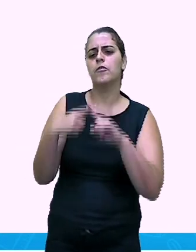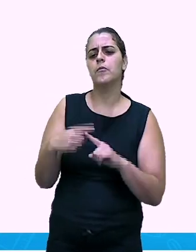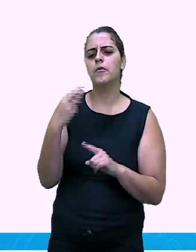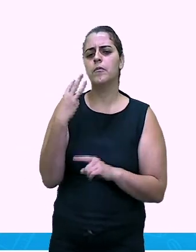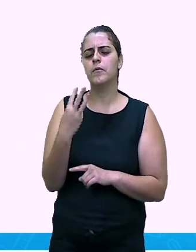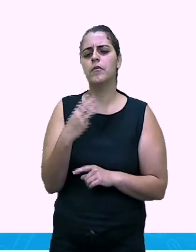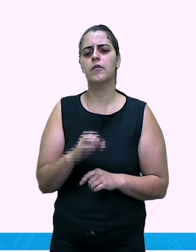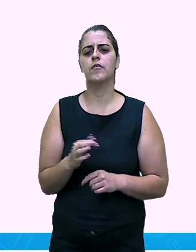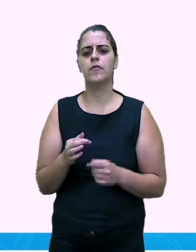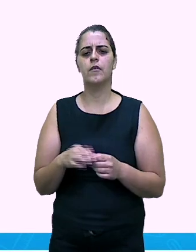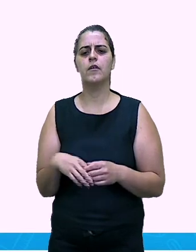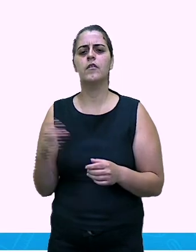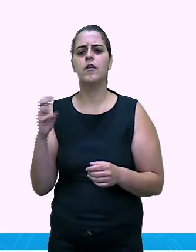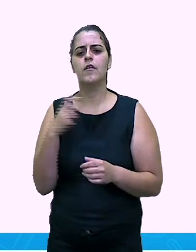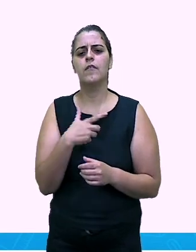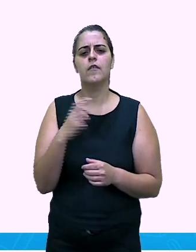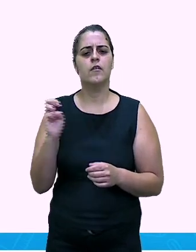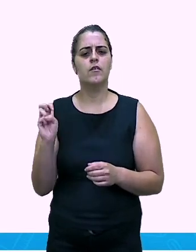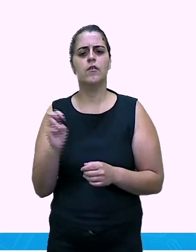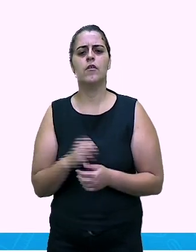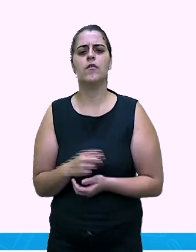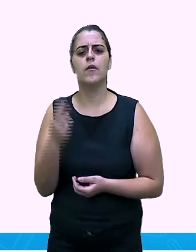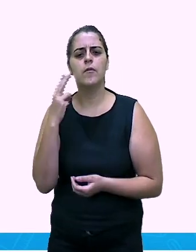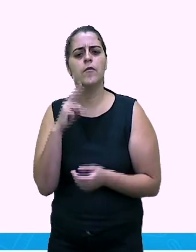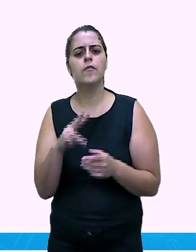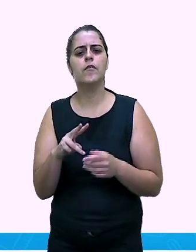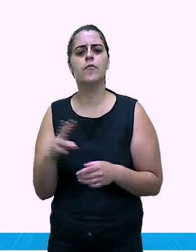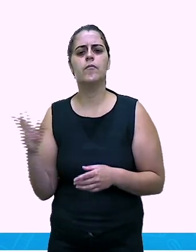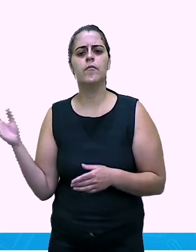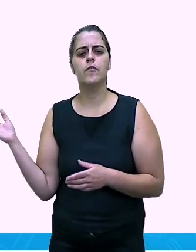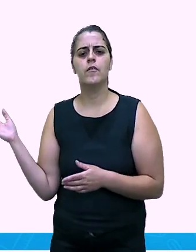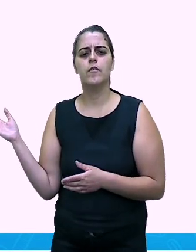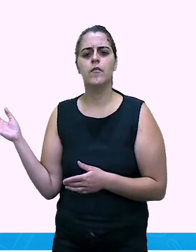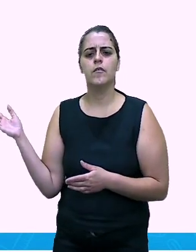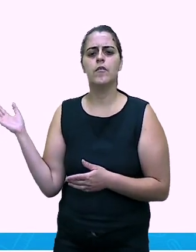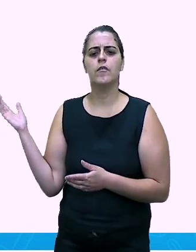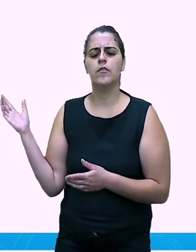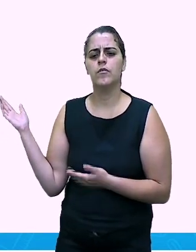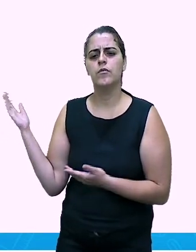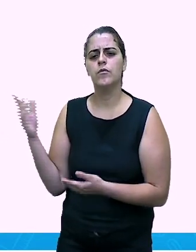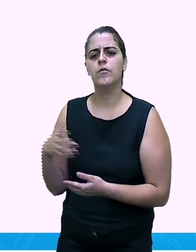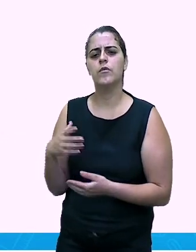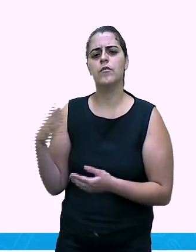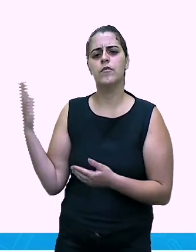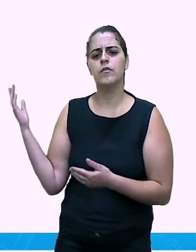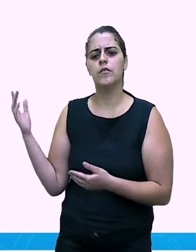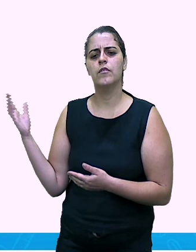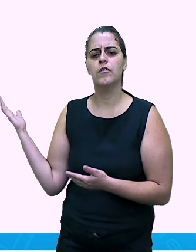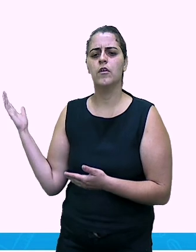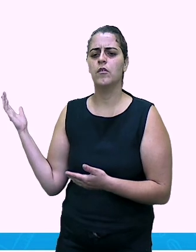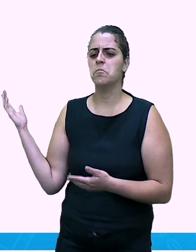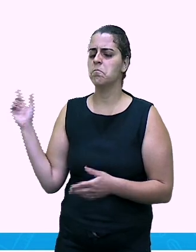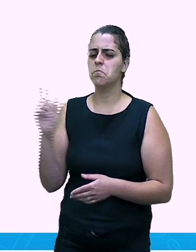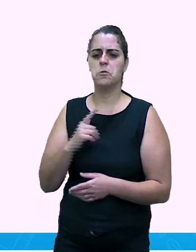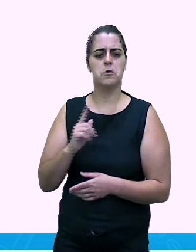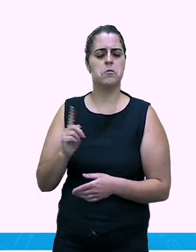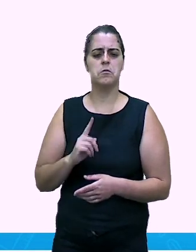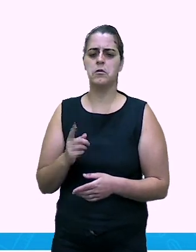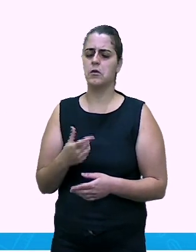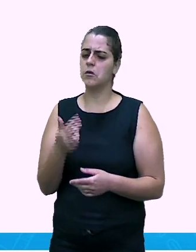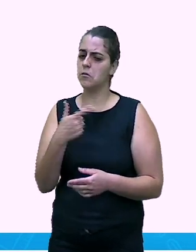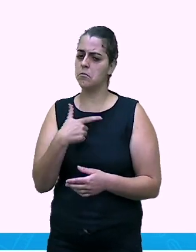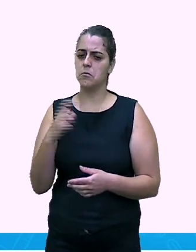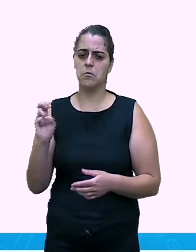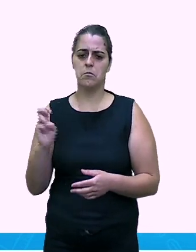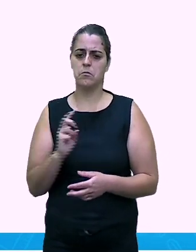vai dar exatamente 25? Vamos analisar. 21, 24, 27. Então, eu não tenho um número